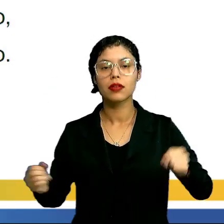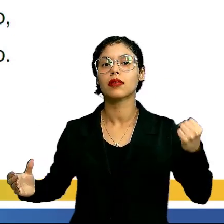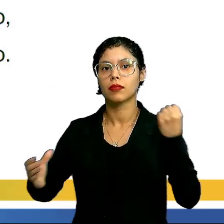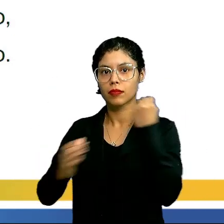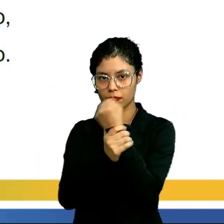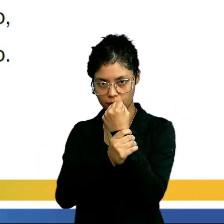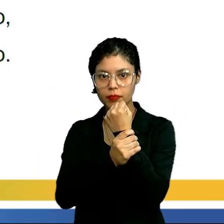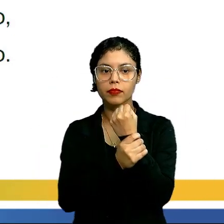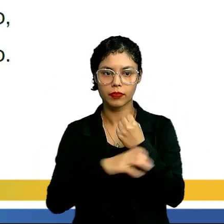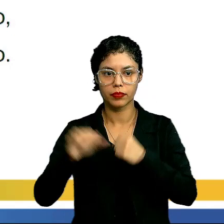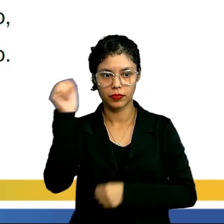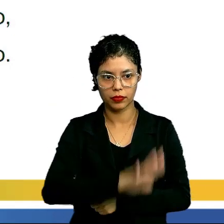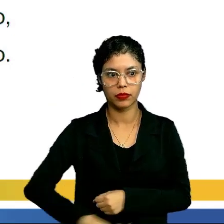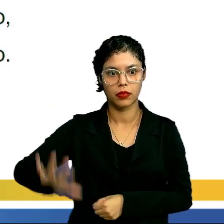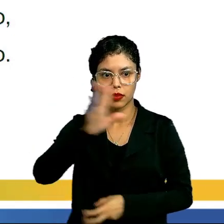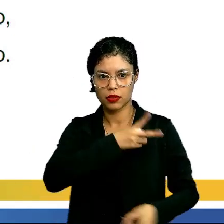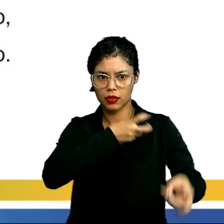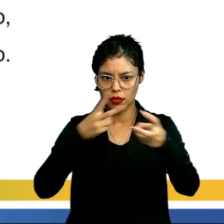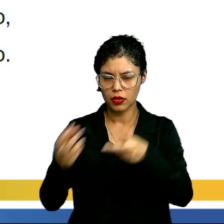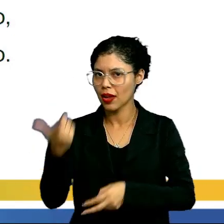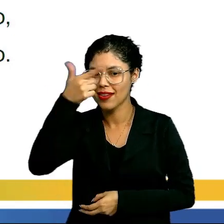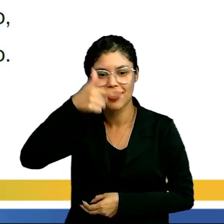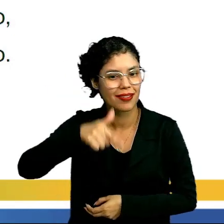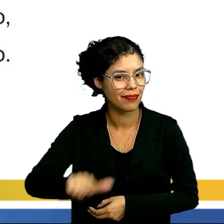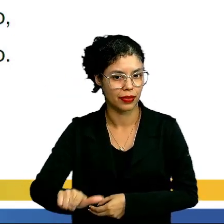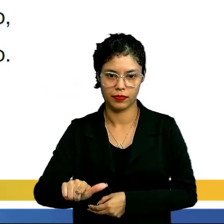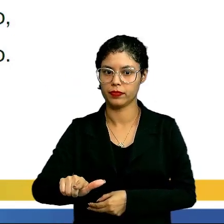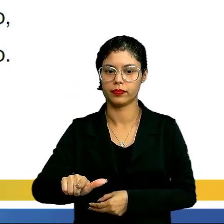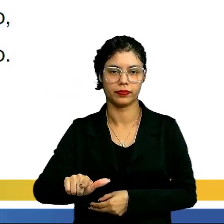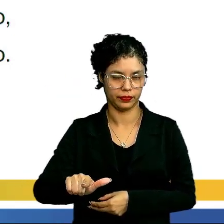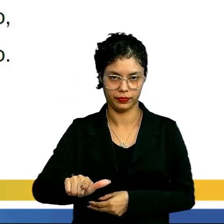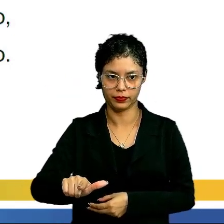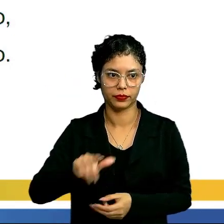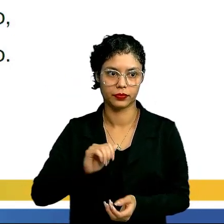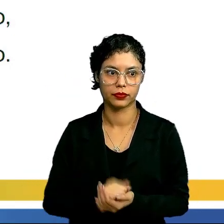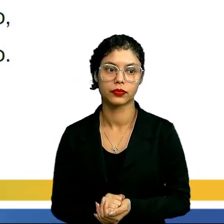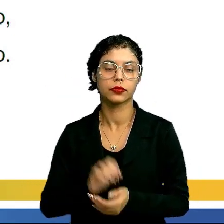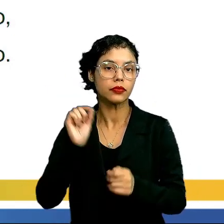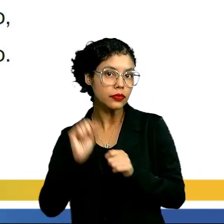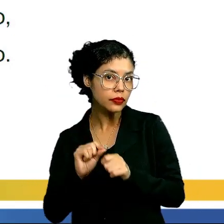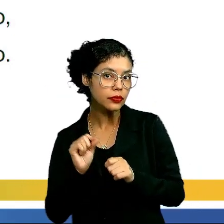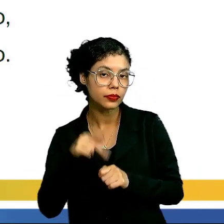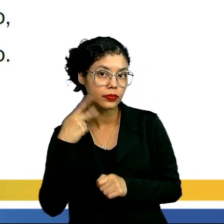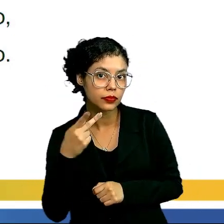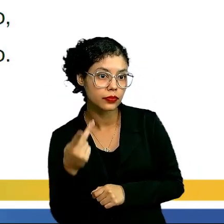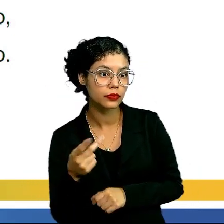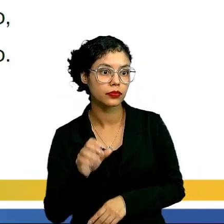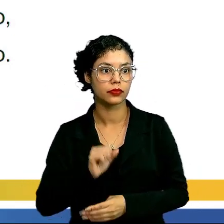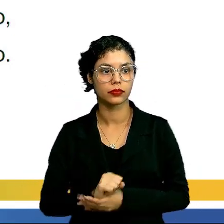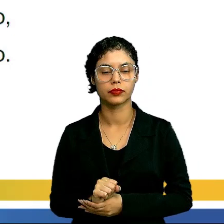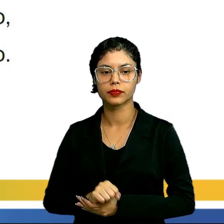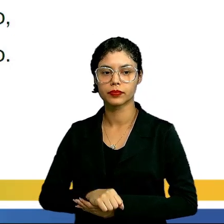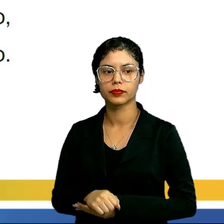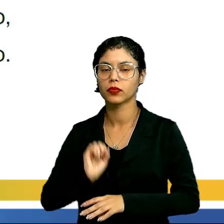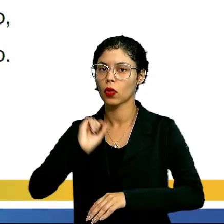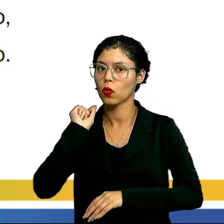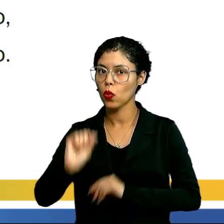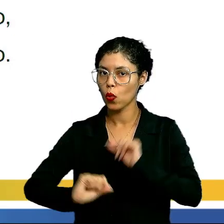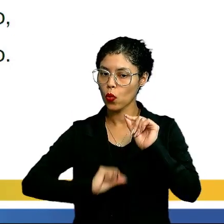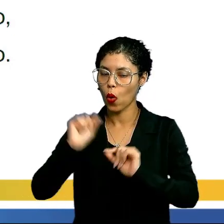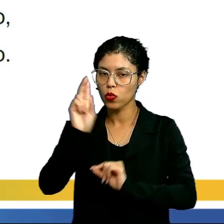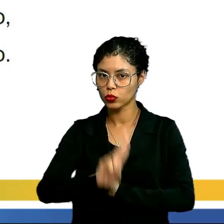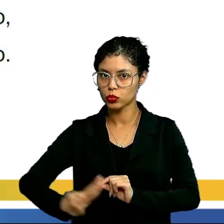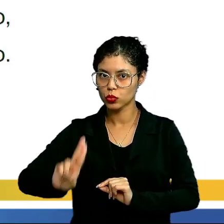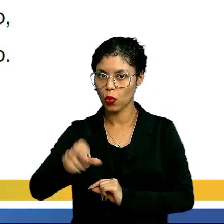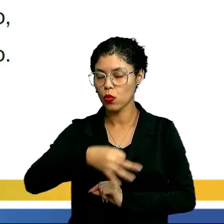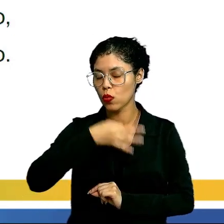Segurança Nacional. Observe que ele não repete o Sistema de Segurança Nacional. Ele fala do setor supracitado. Ou seja, ele